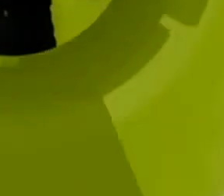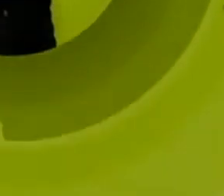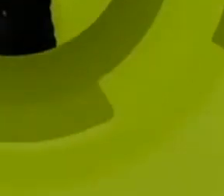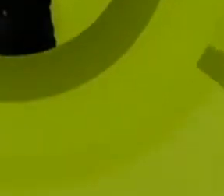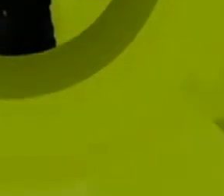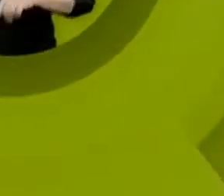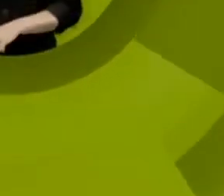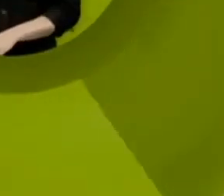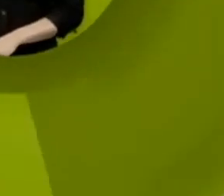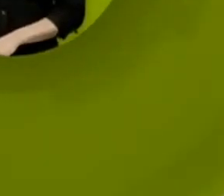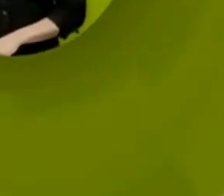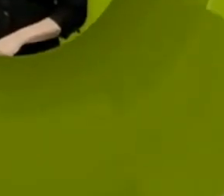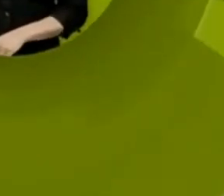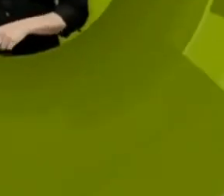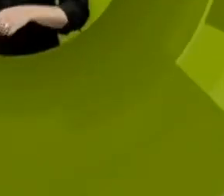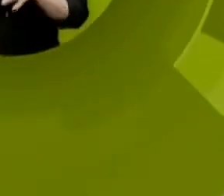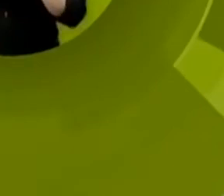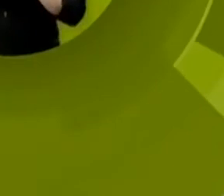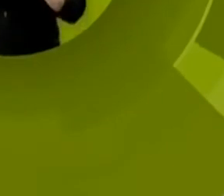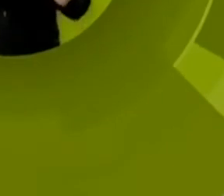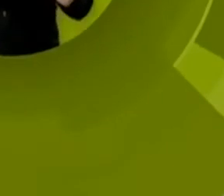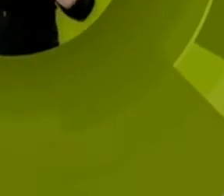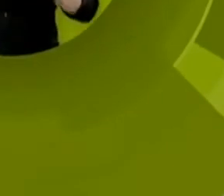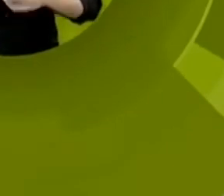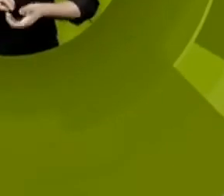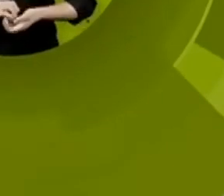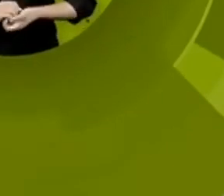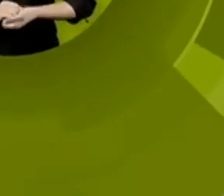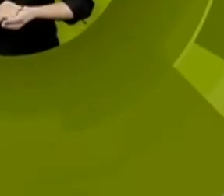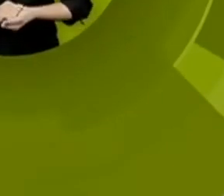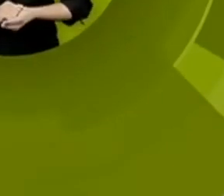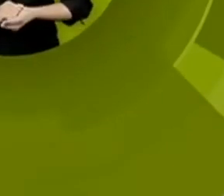O programa a seguir é livre para todos os públicos.